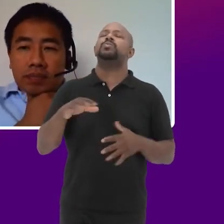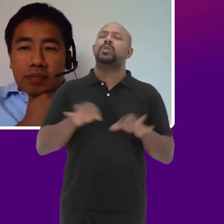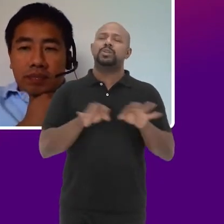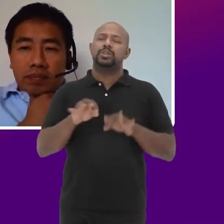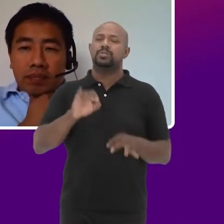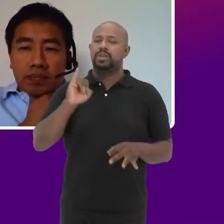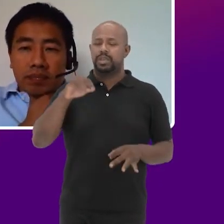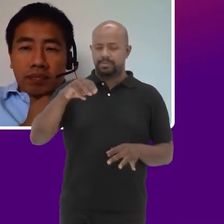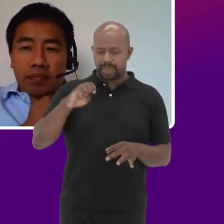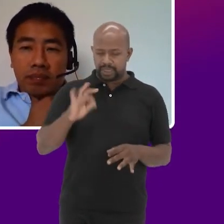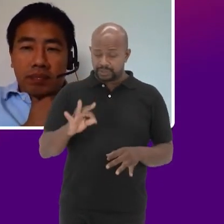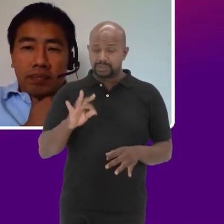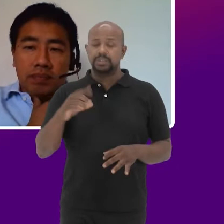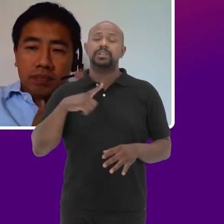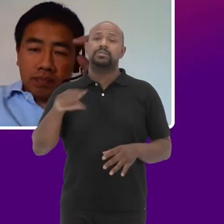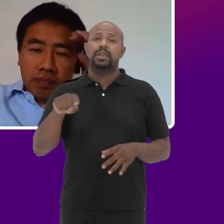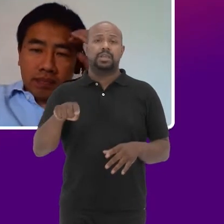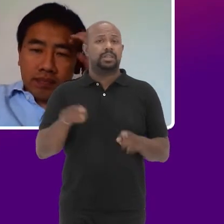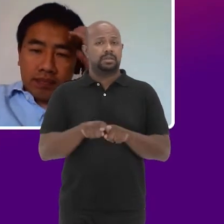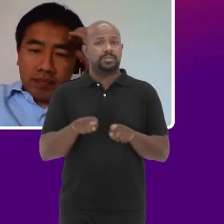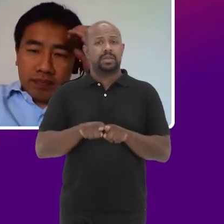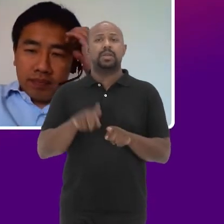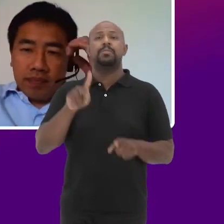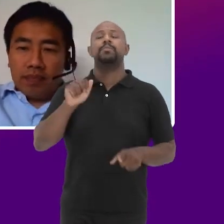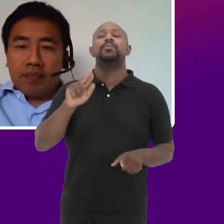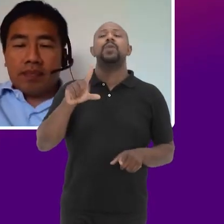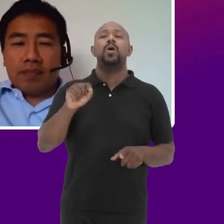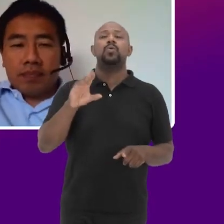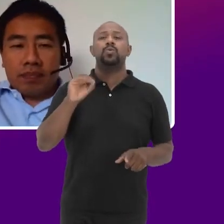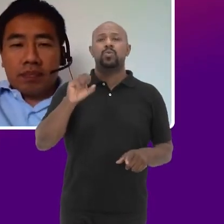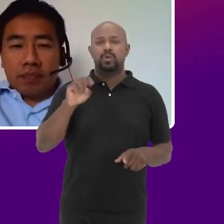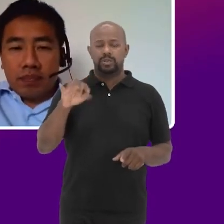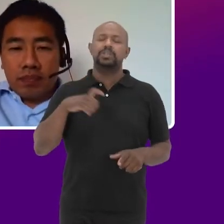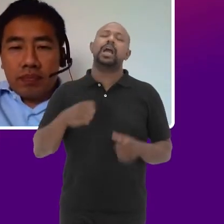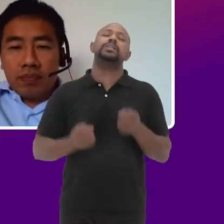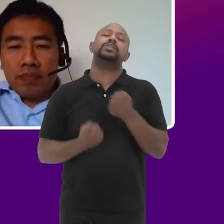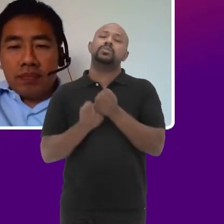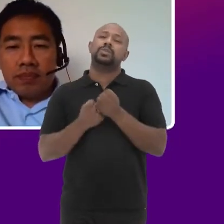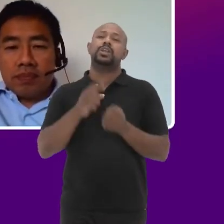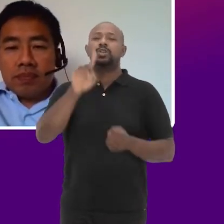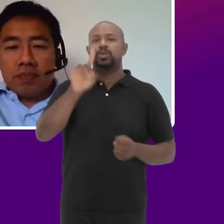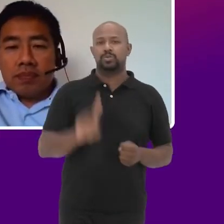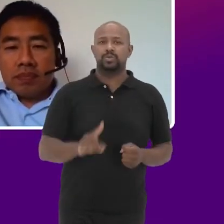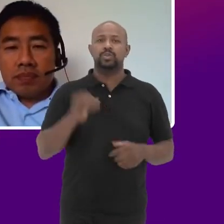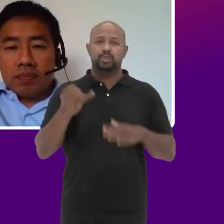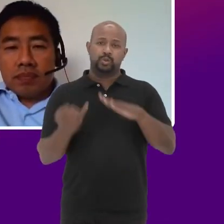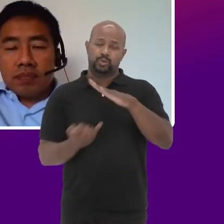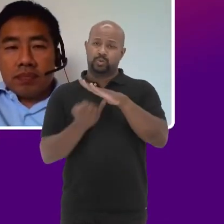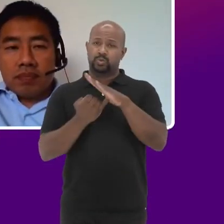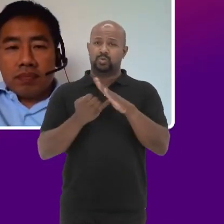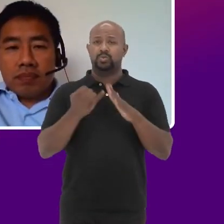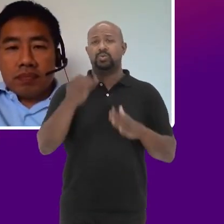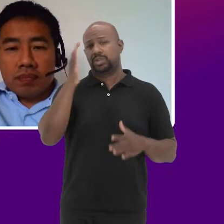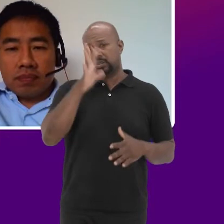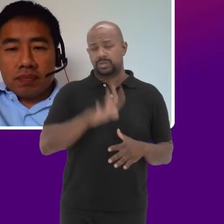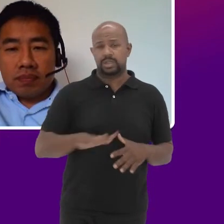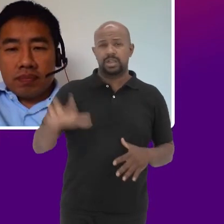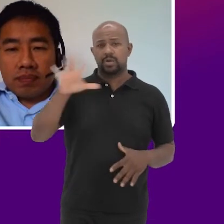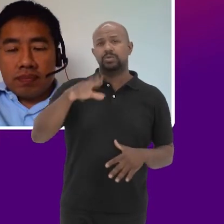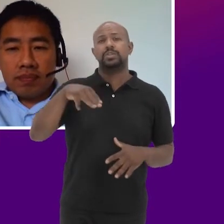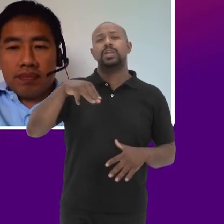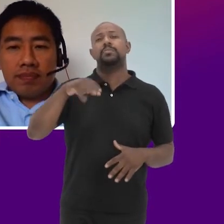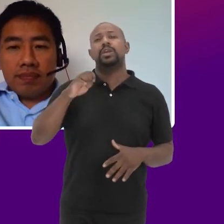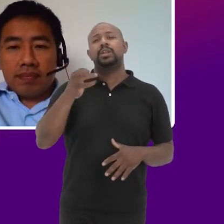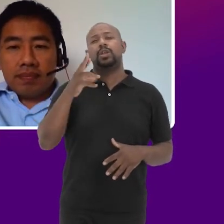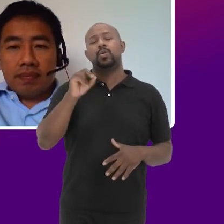nesse projeto do IMET, né, nós temos aqui conosco o Paulo Costa, assessor ali da diretoria do Instituto Nacional de Meteorologia,